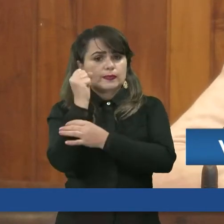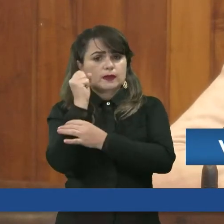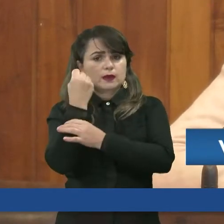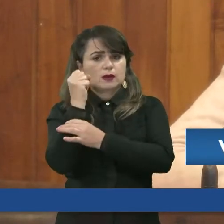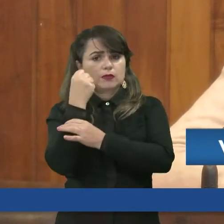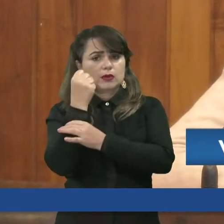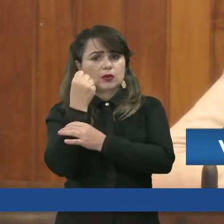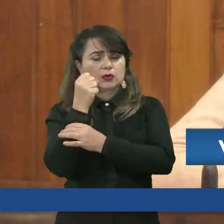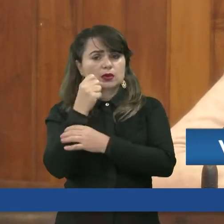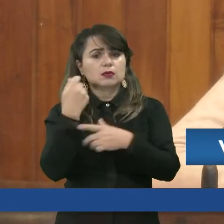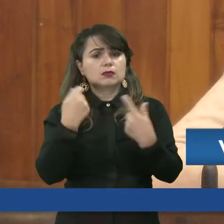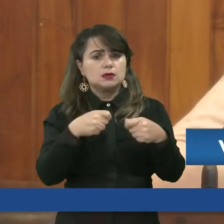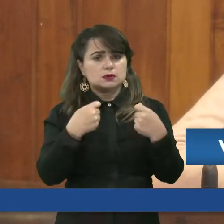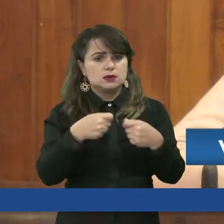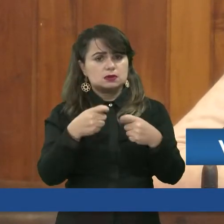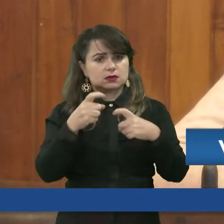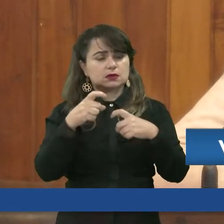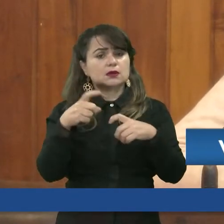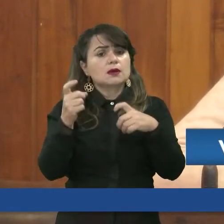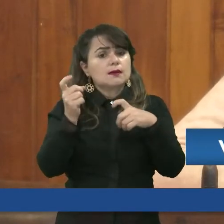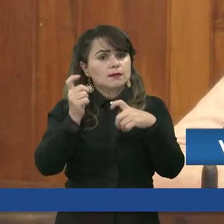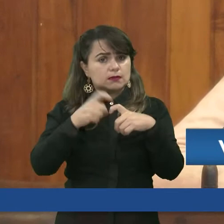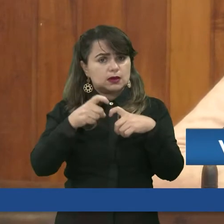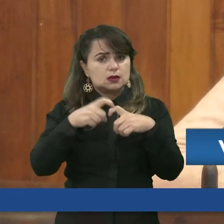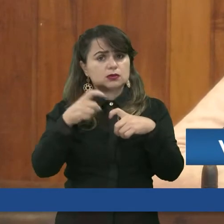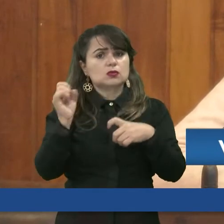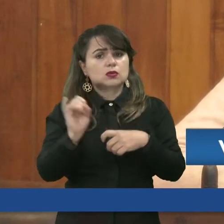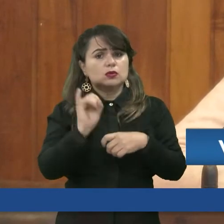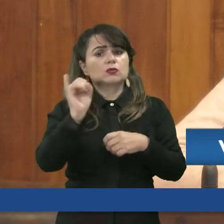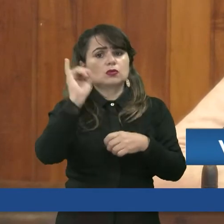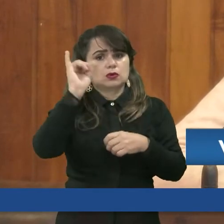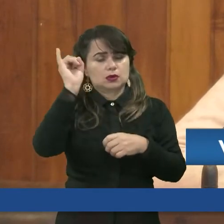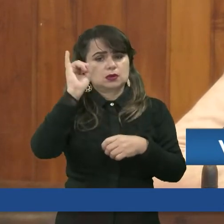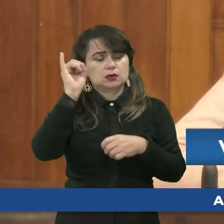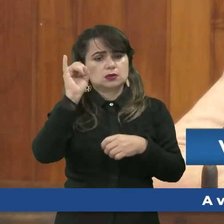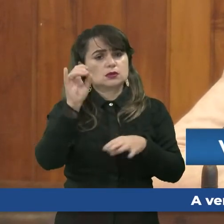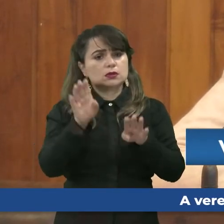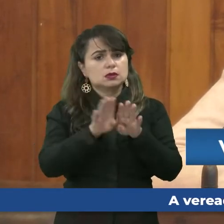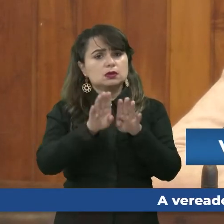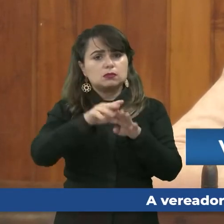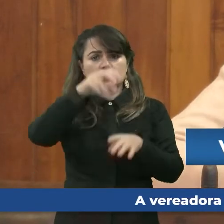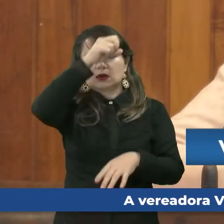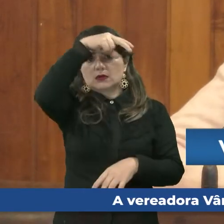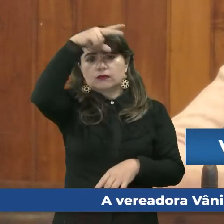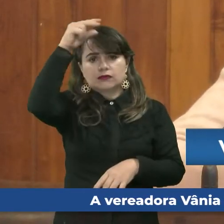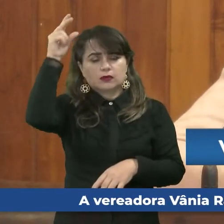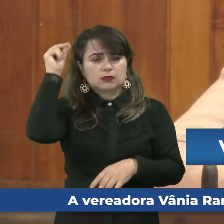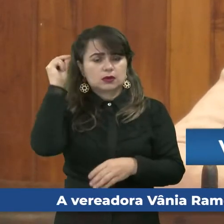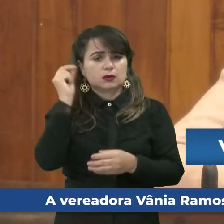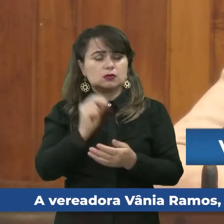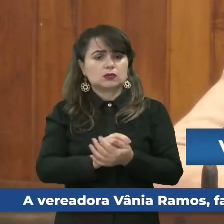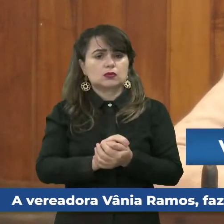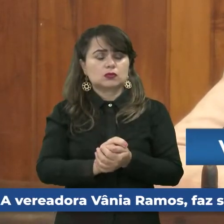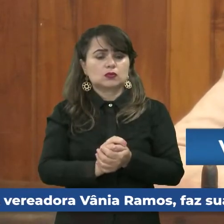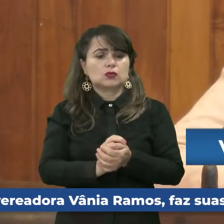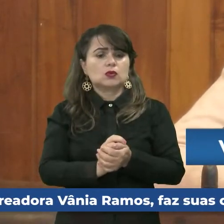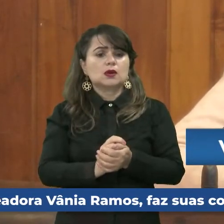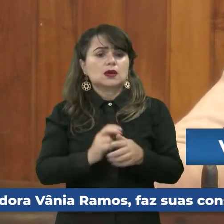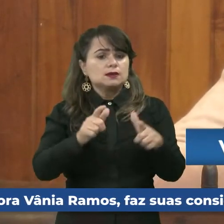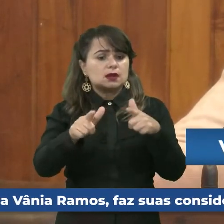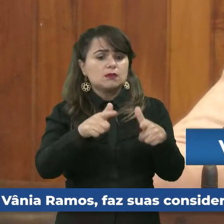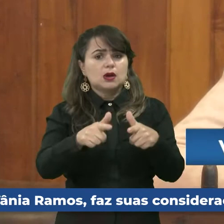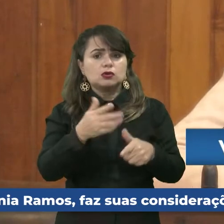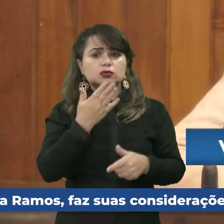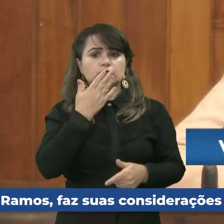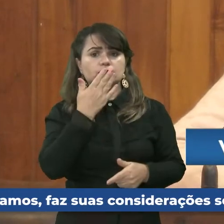é tão importante quanto o médico, também quanto o enfermeiro, porque eles estão ali na linha de frente,